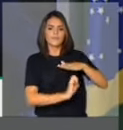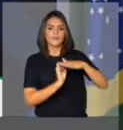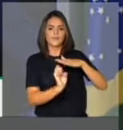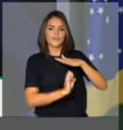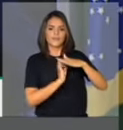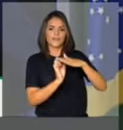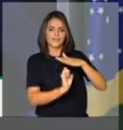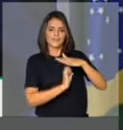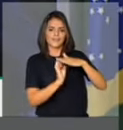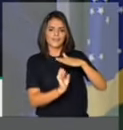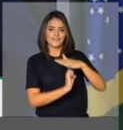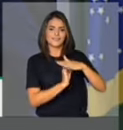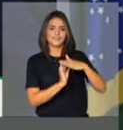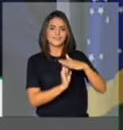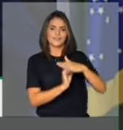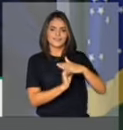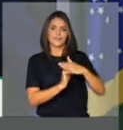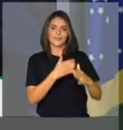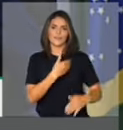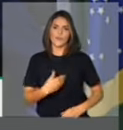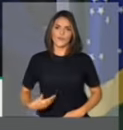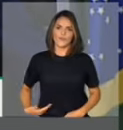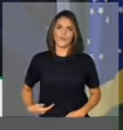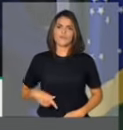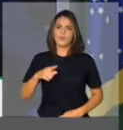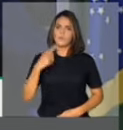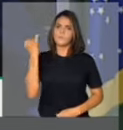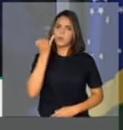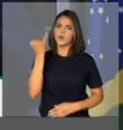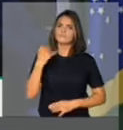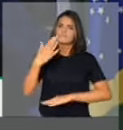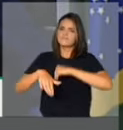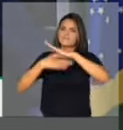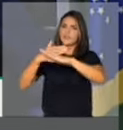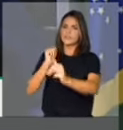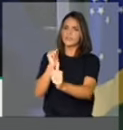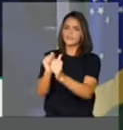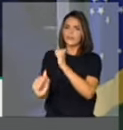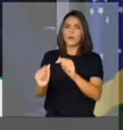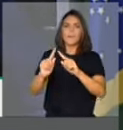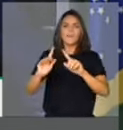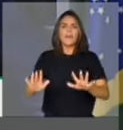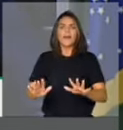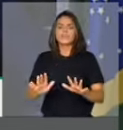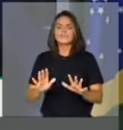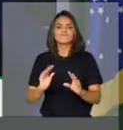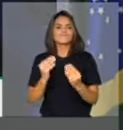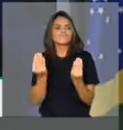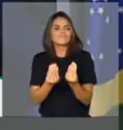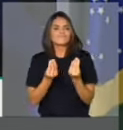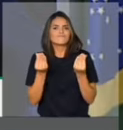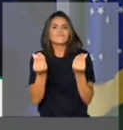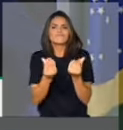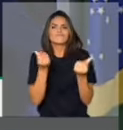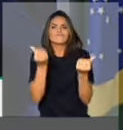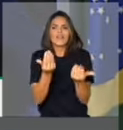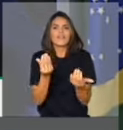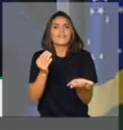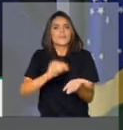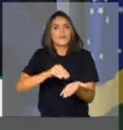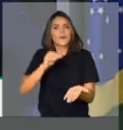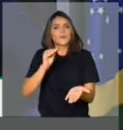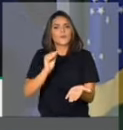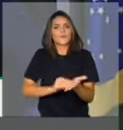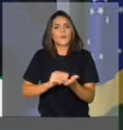estatais que foram muito importantes para o desenvolvimento esportivo, mas ao mesmo tempo não colaborou na governança